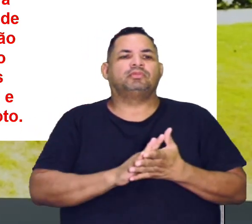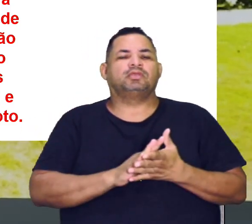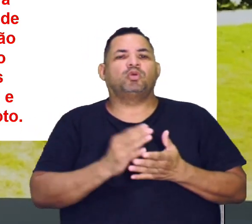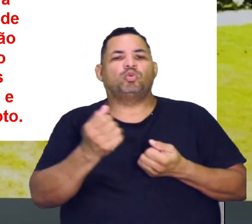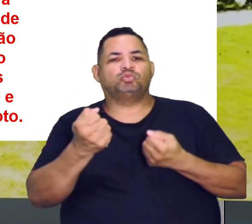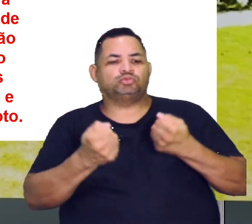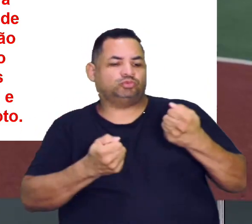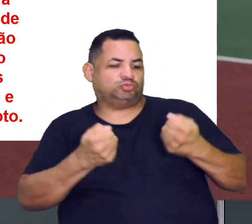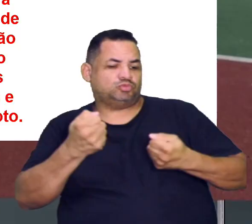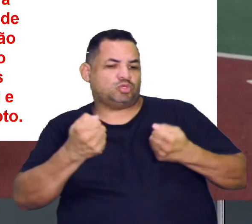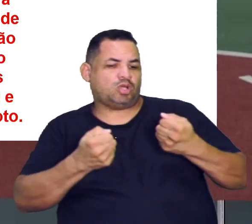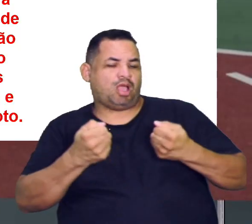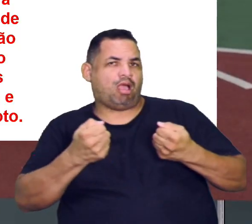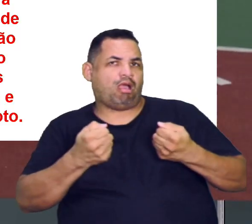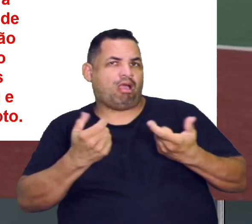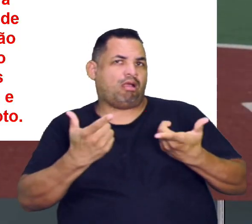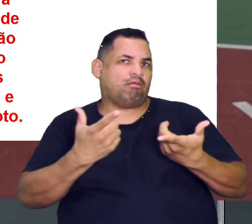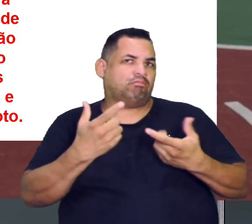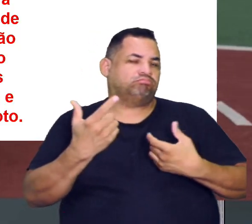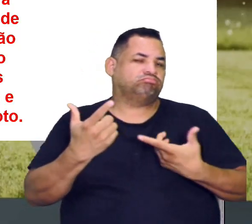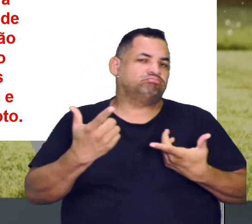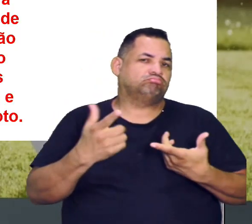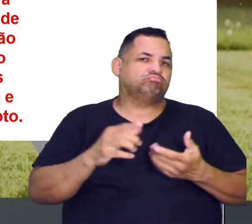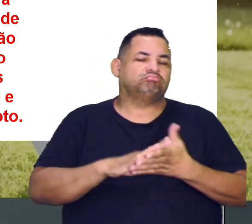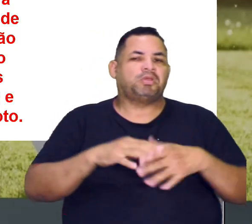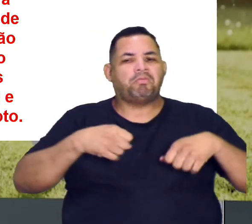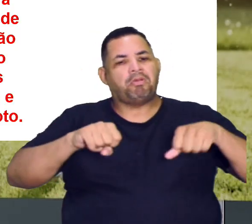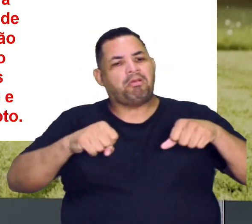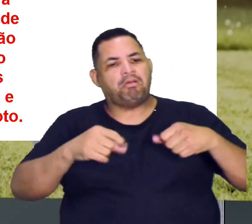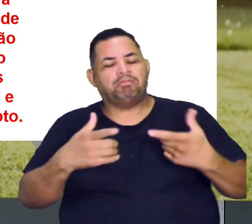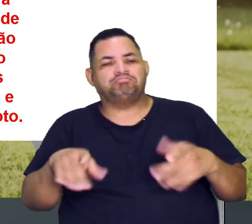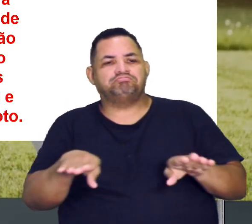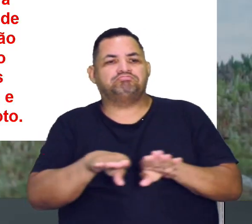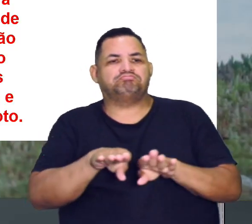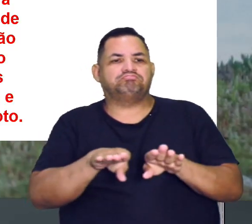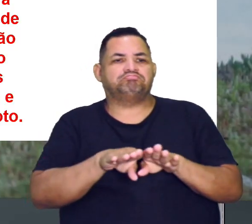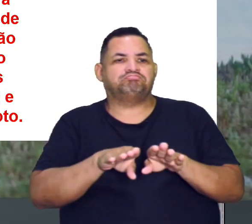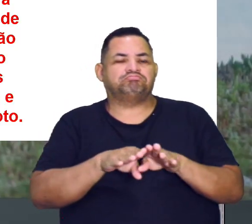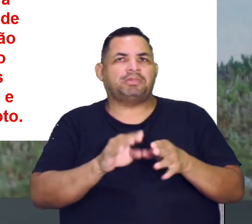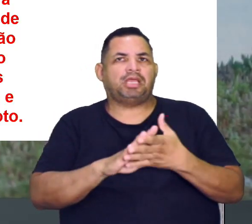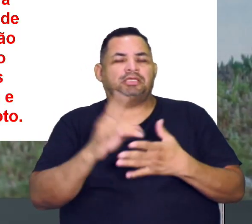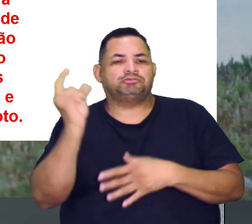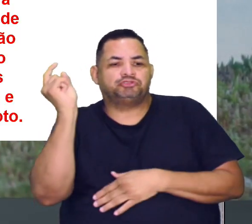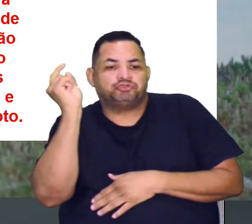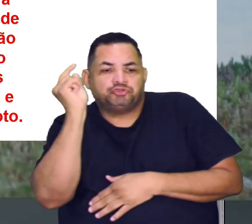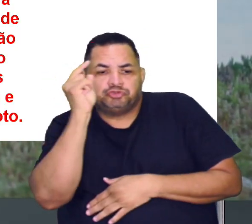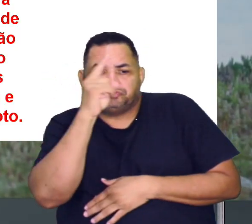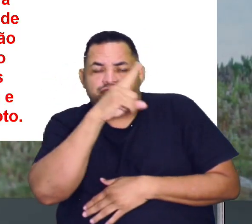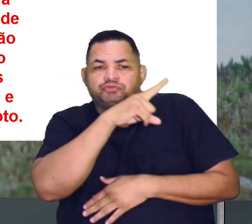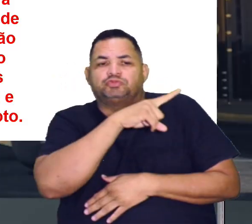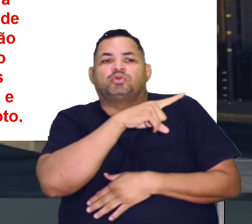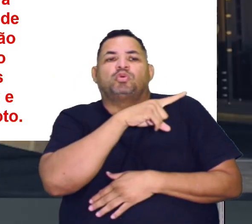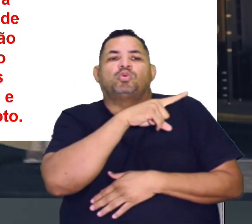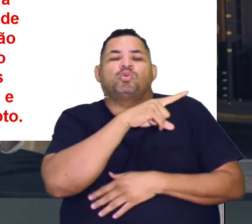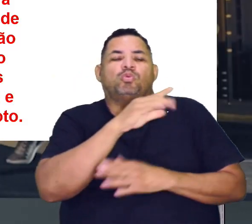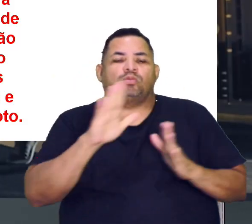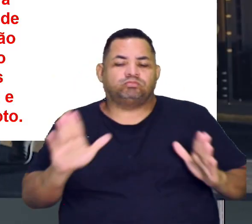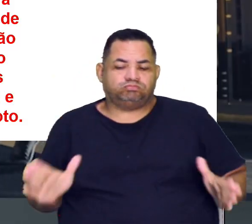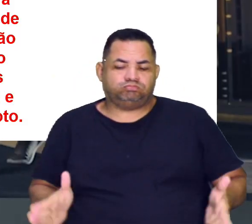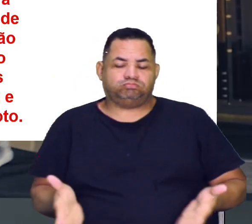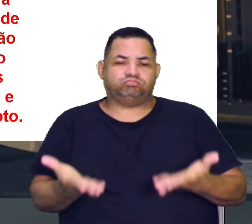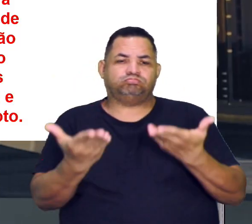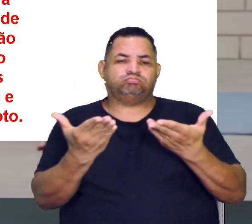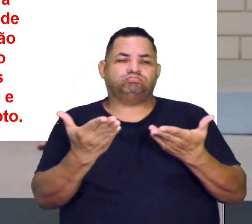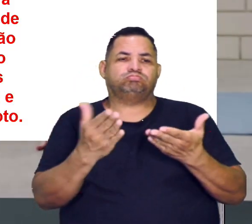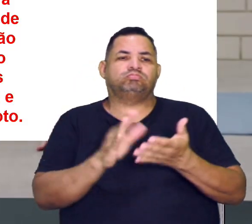veículos motorizados, o que dificulta a gente ter um aumento aí desse